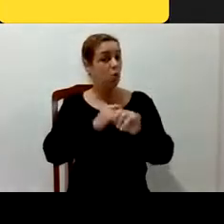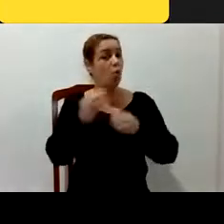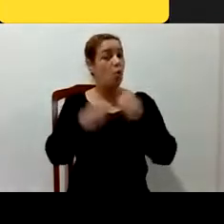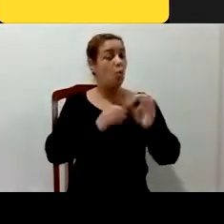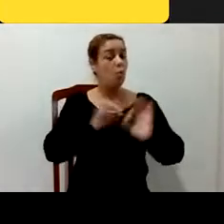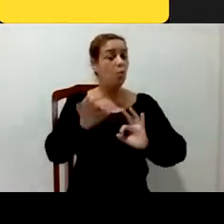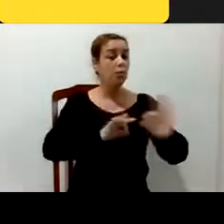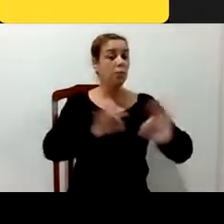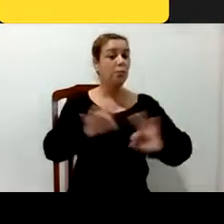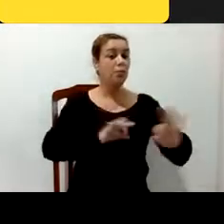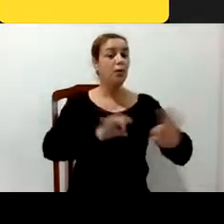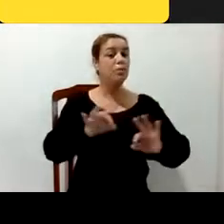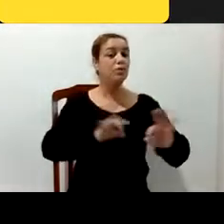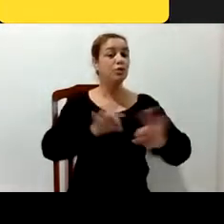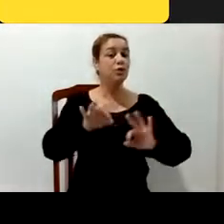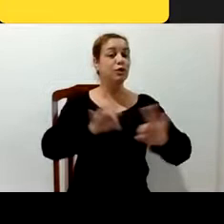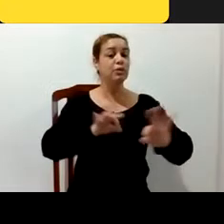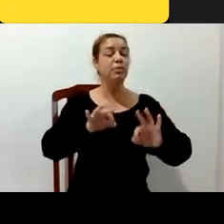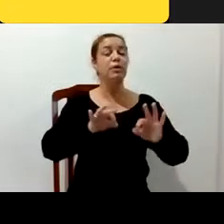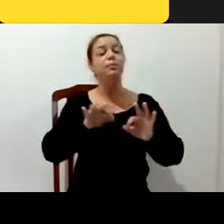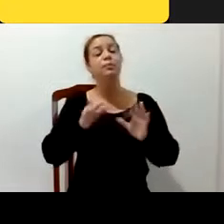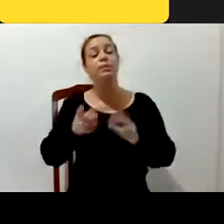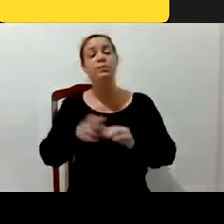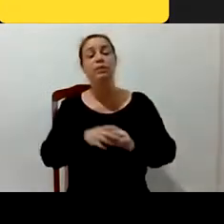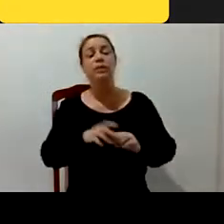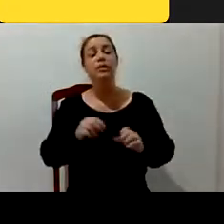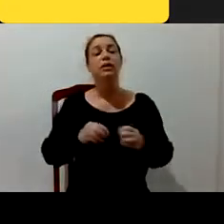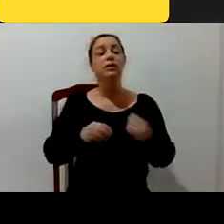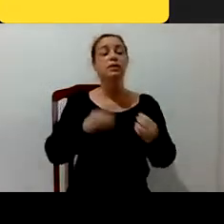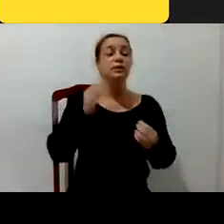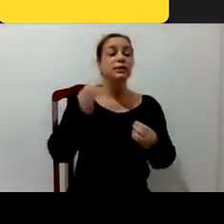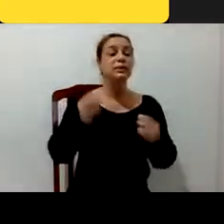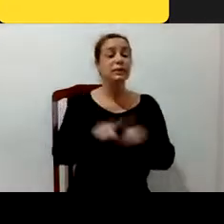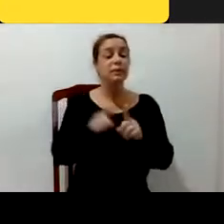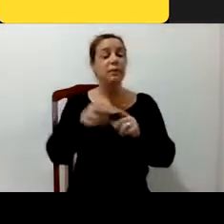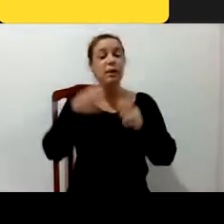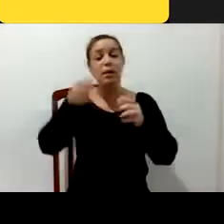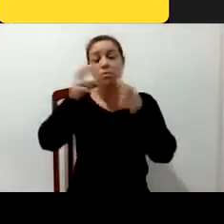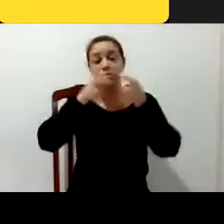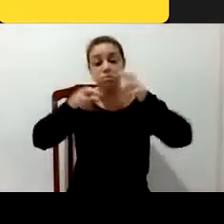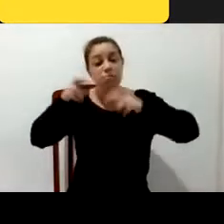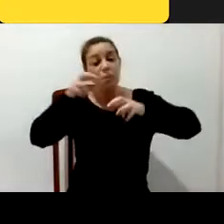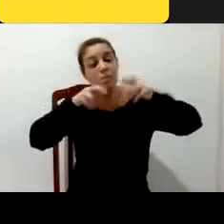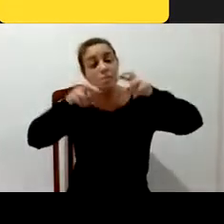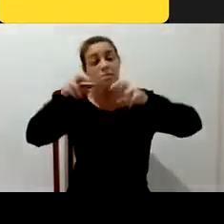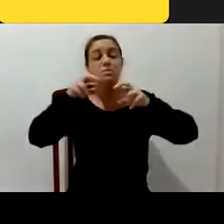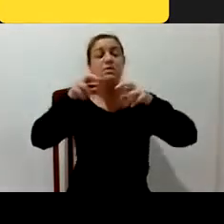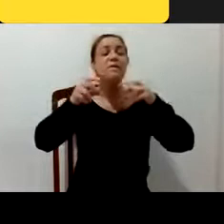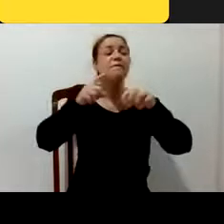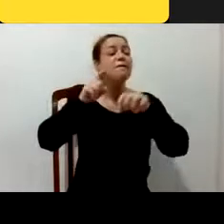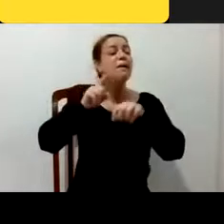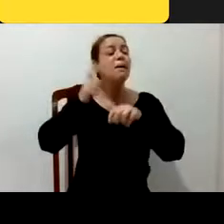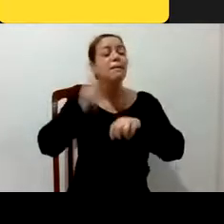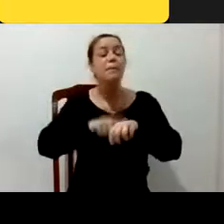coisa, fazer essa dinâmica. E essa observação, né? Primeiro momento, assim, eu pensei